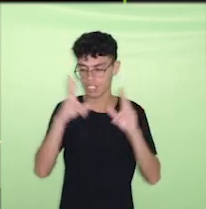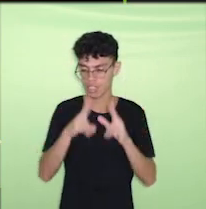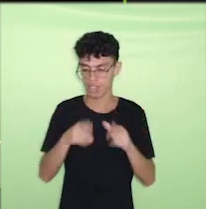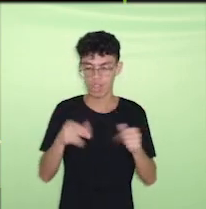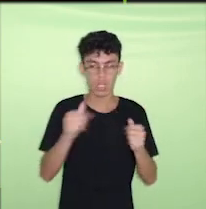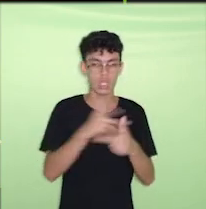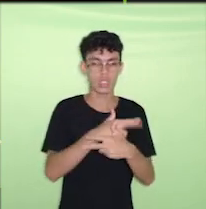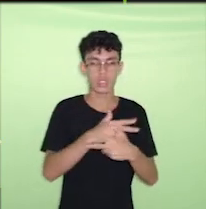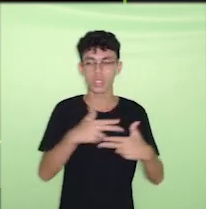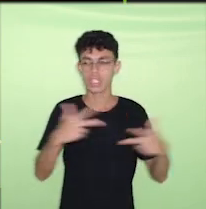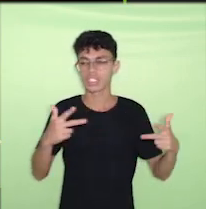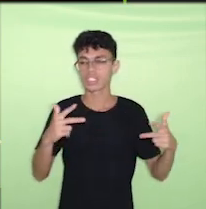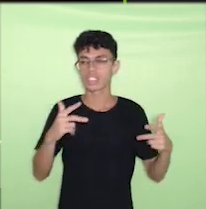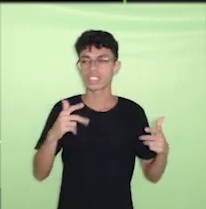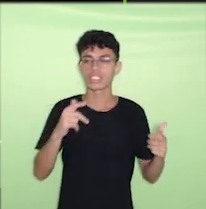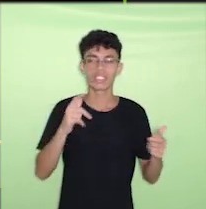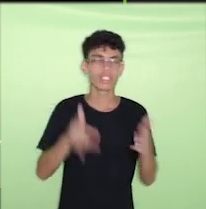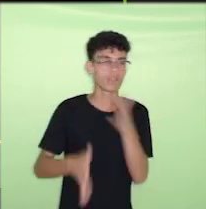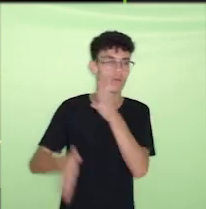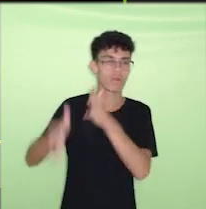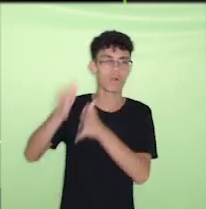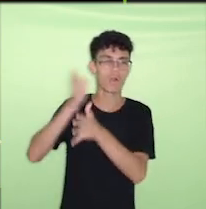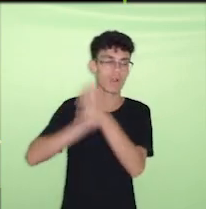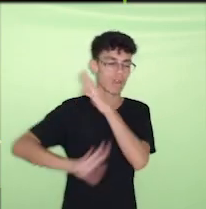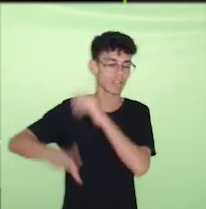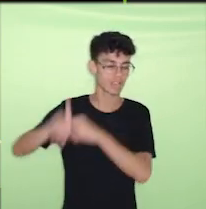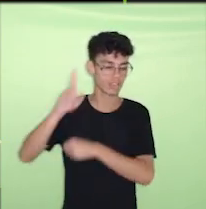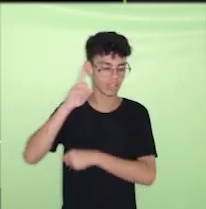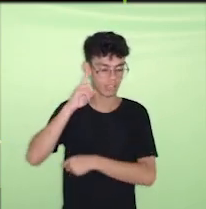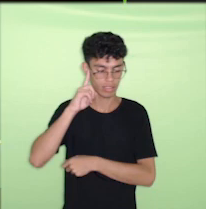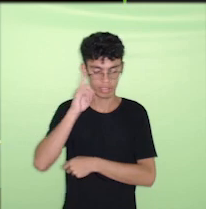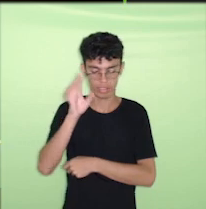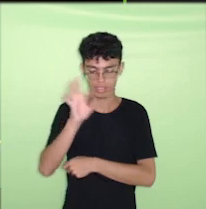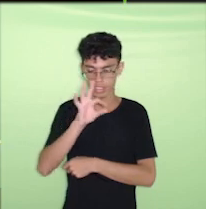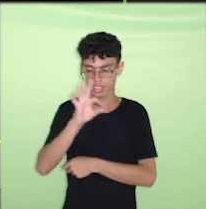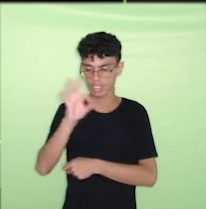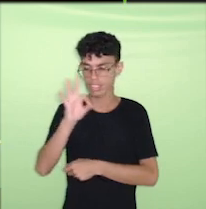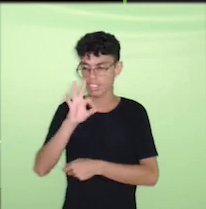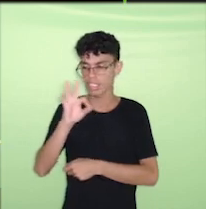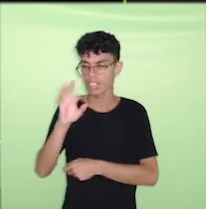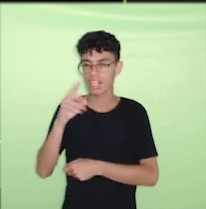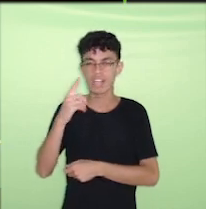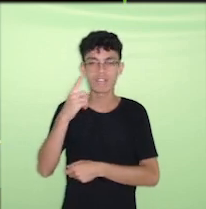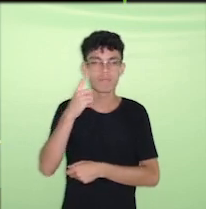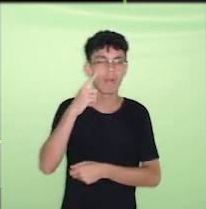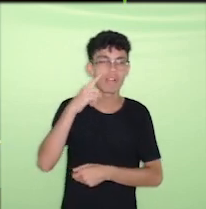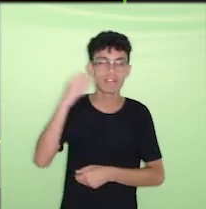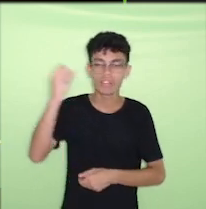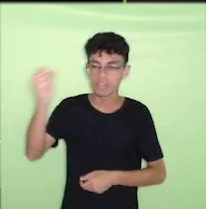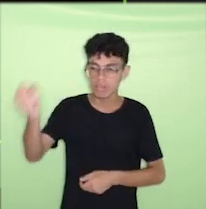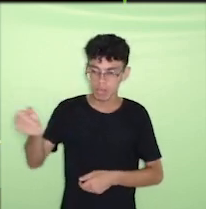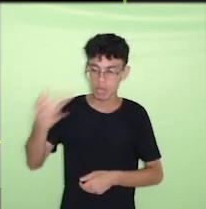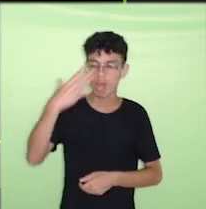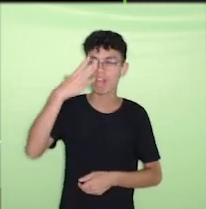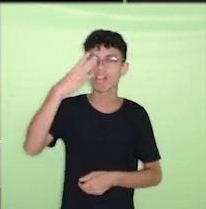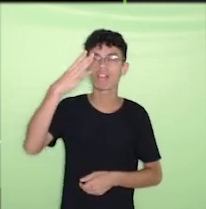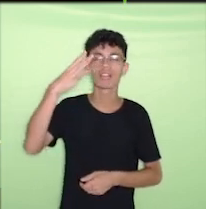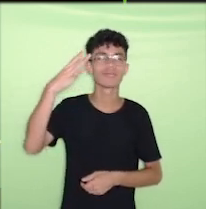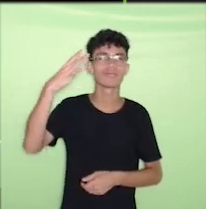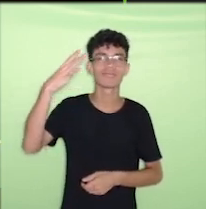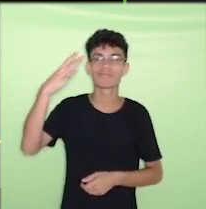se sobrepondo a tudo que não ouso. Seria clara como coisa sob um feixe de luz num lúcido